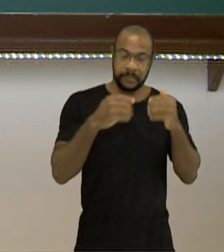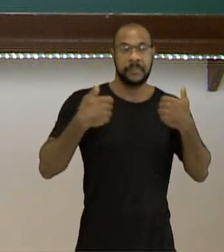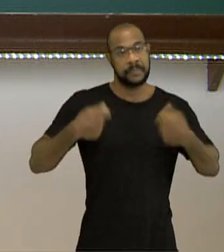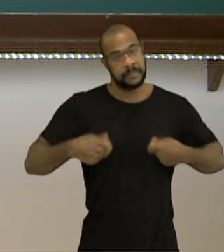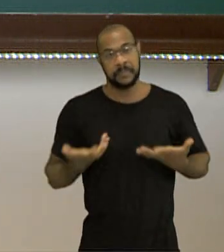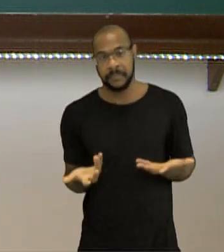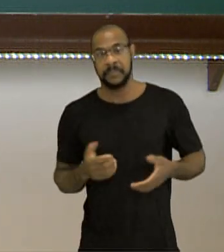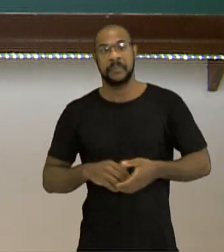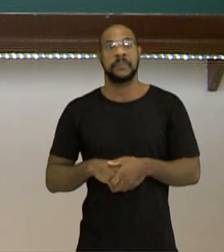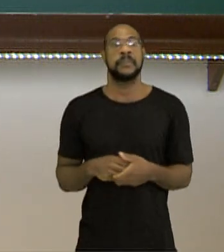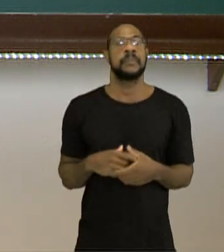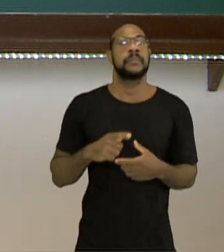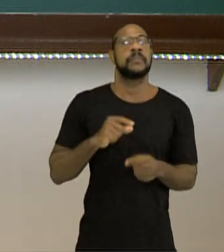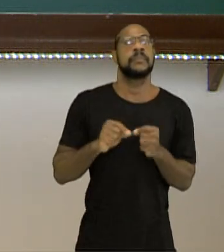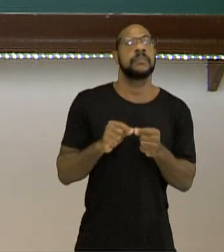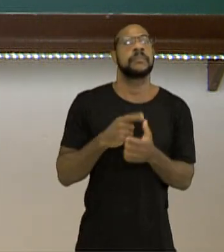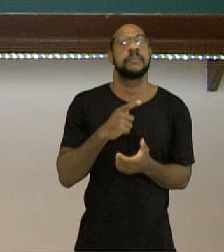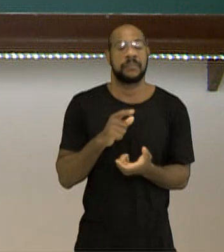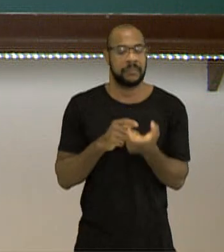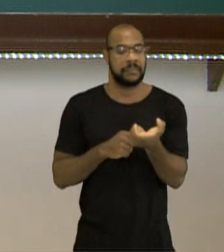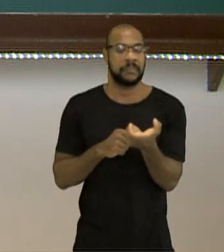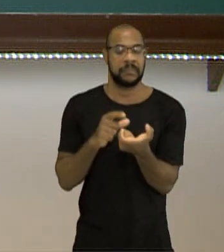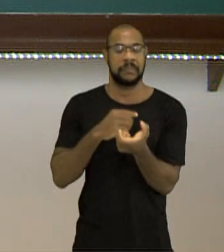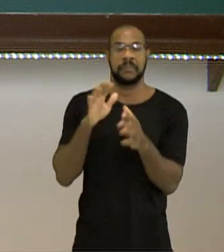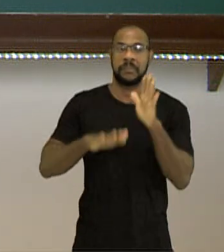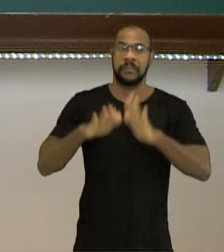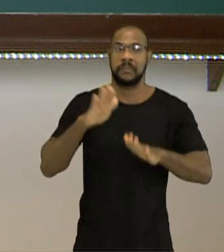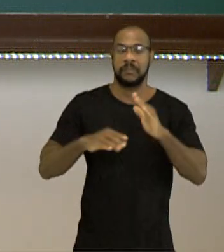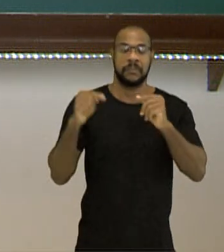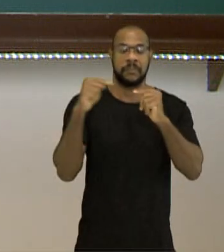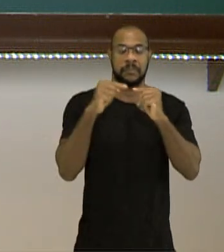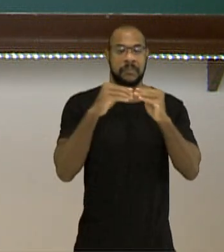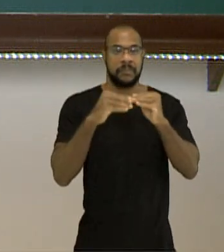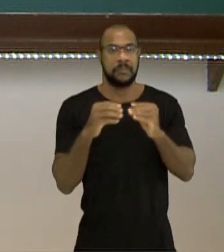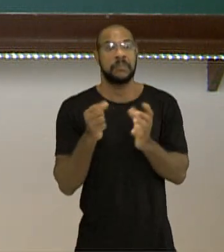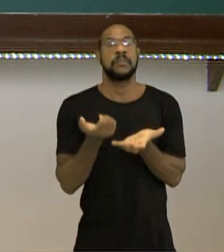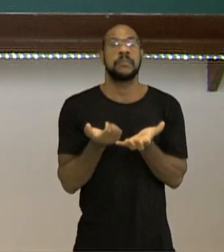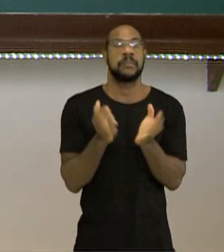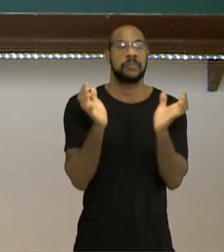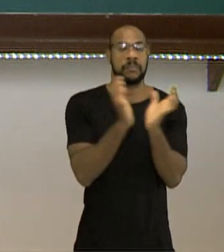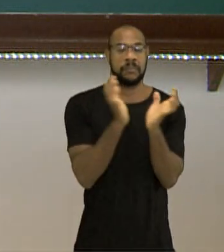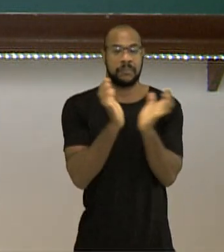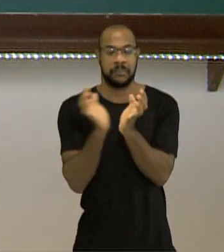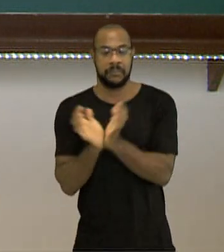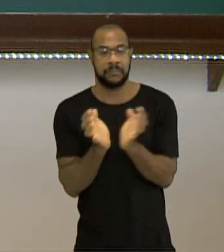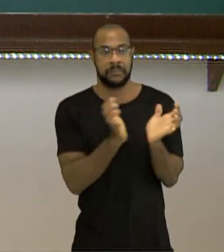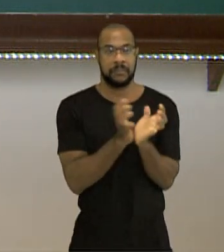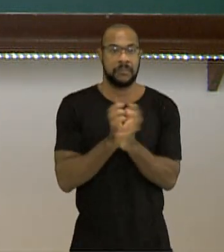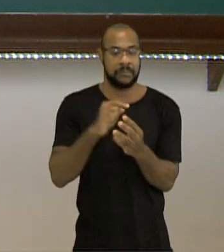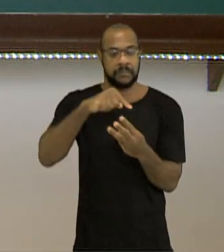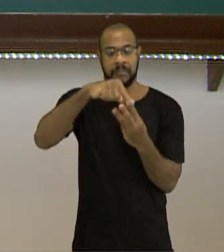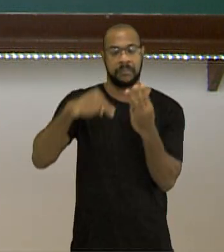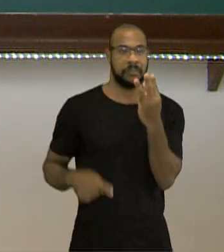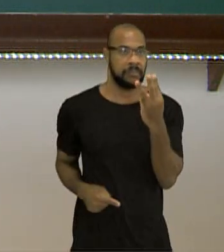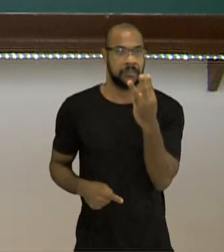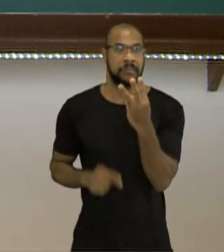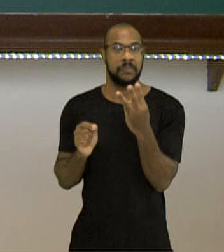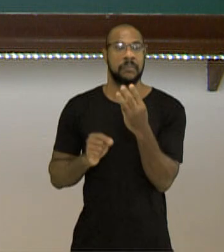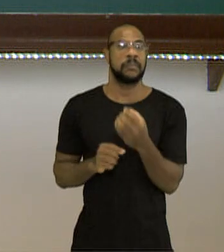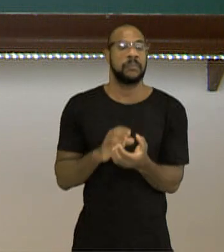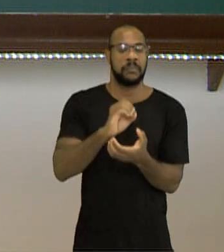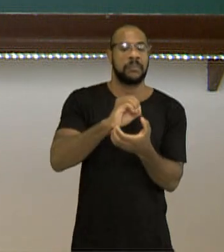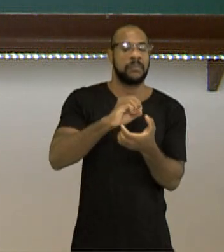que vão acentuar as palavras de acordo com a sua classificação na sílaba tônica. Sejam,